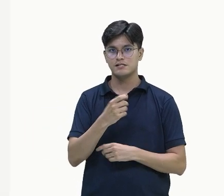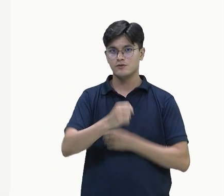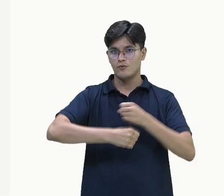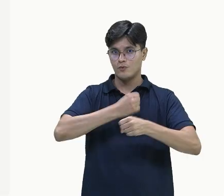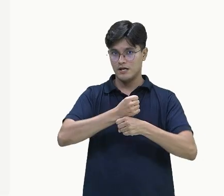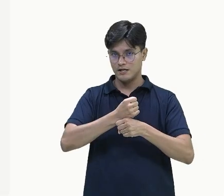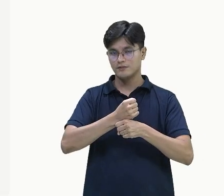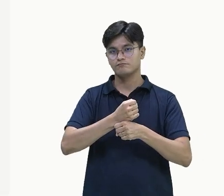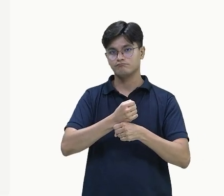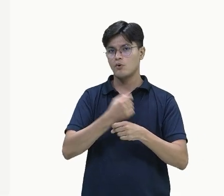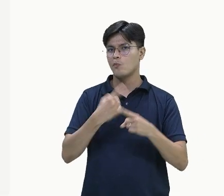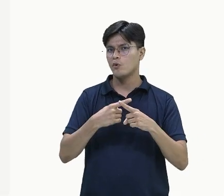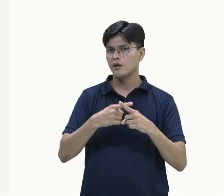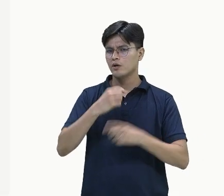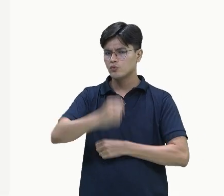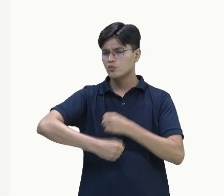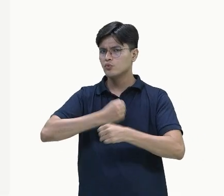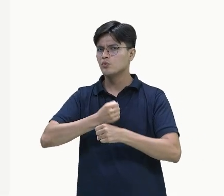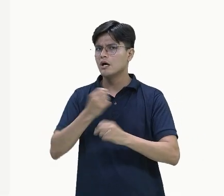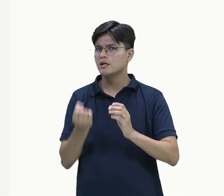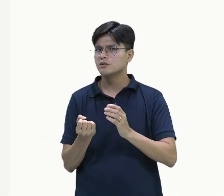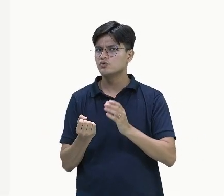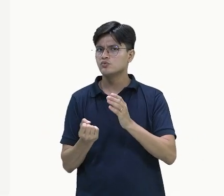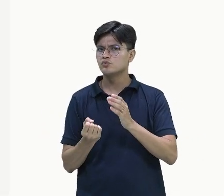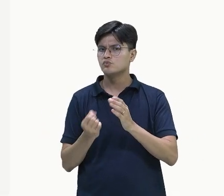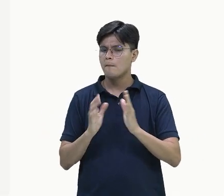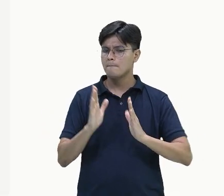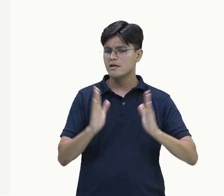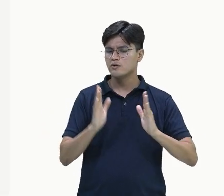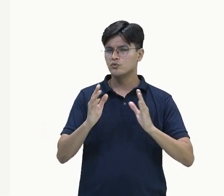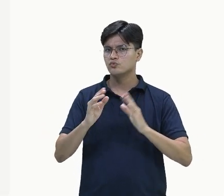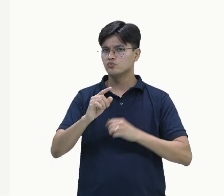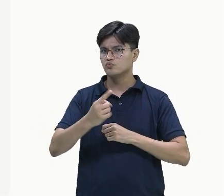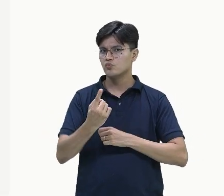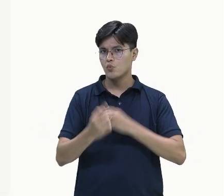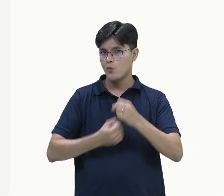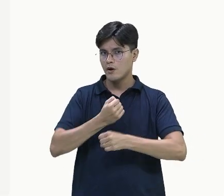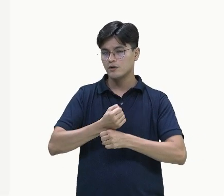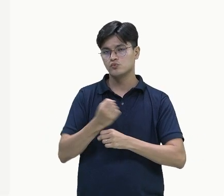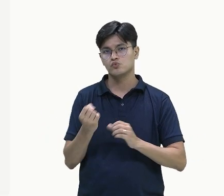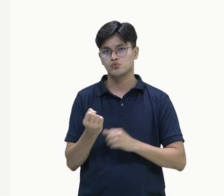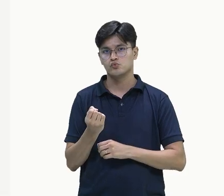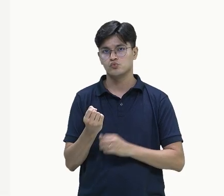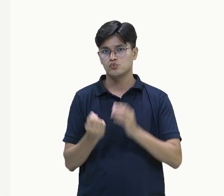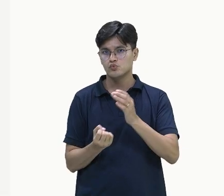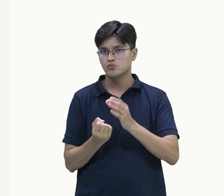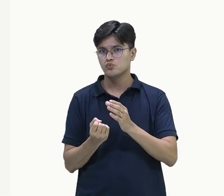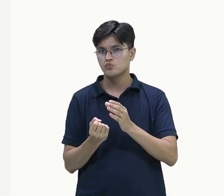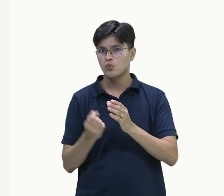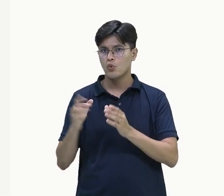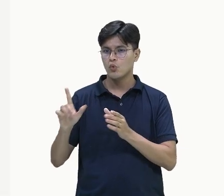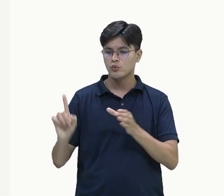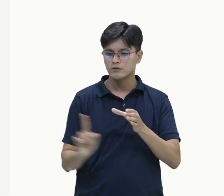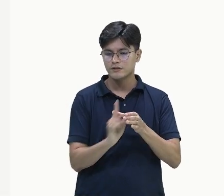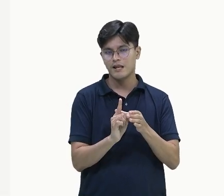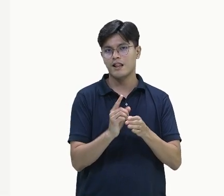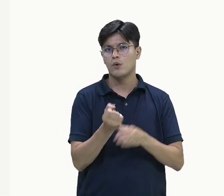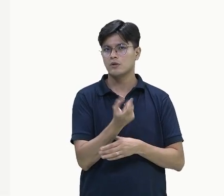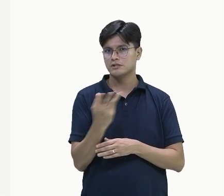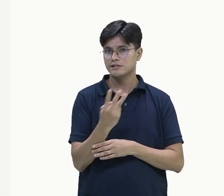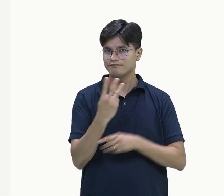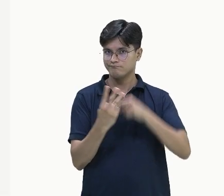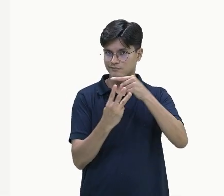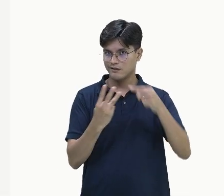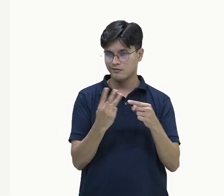ano surgem o quê? 3 novos trabalhadores. Mais 12, que é a parte fixa. E eu escrevo isso como f de x